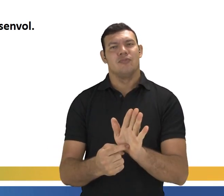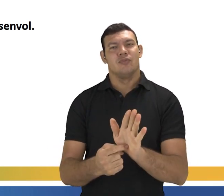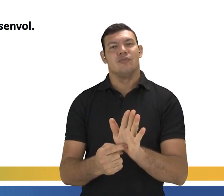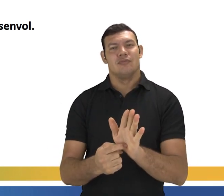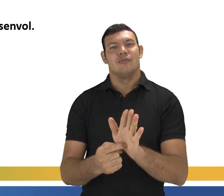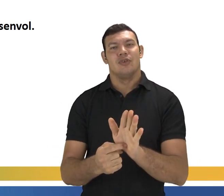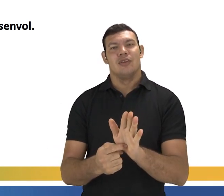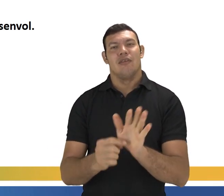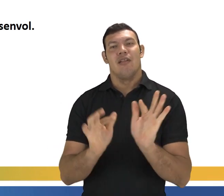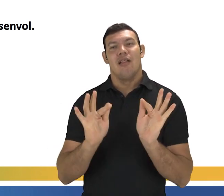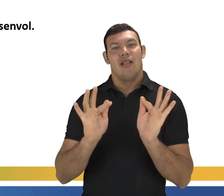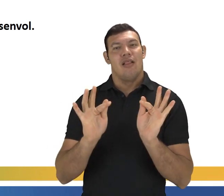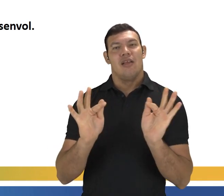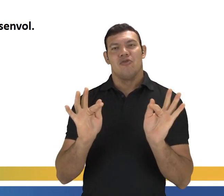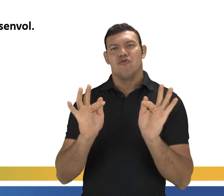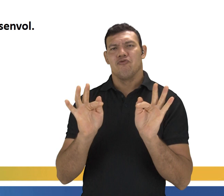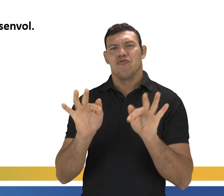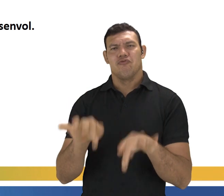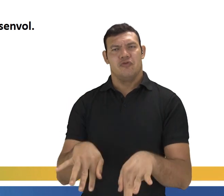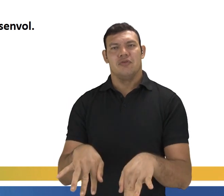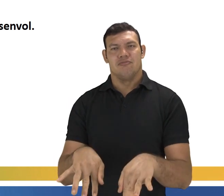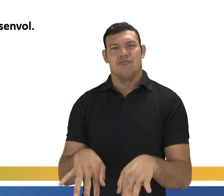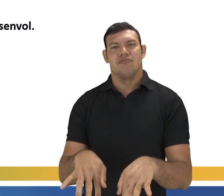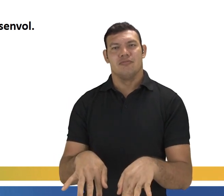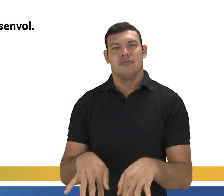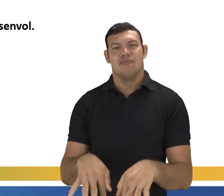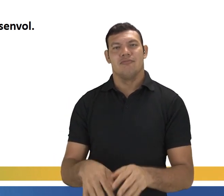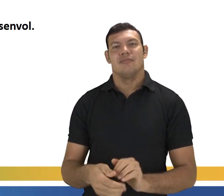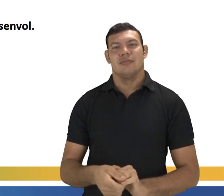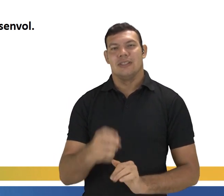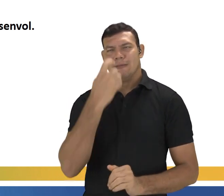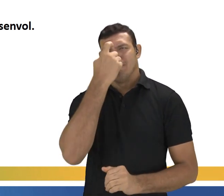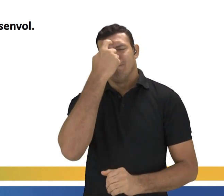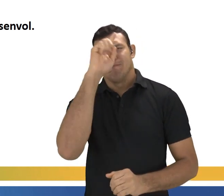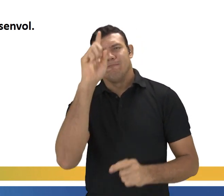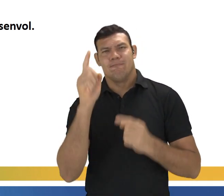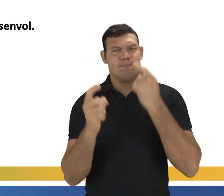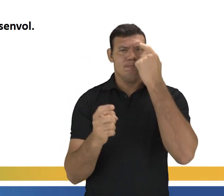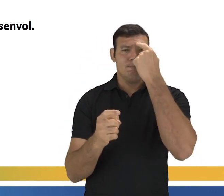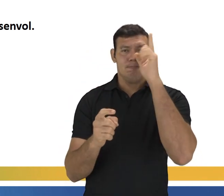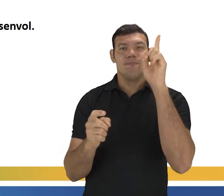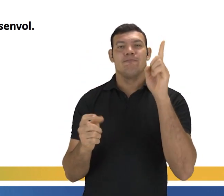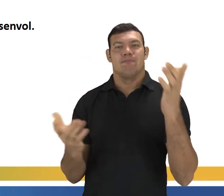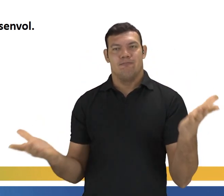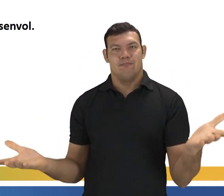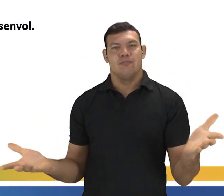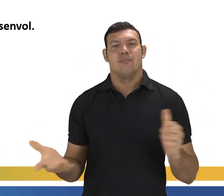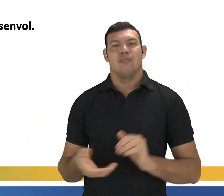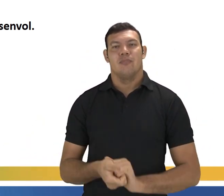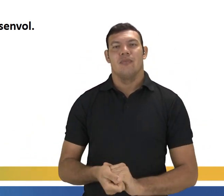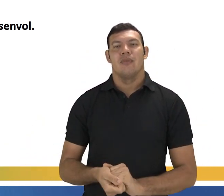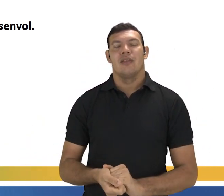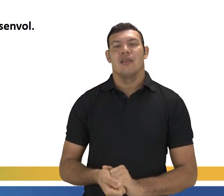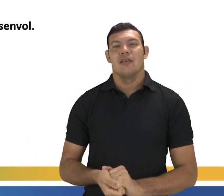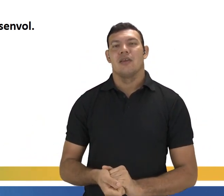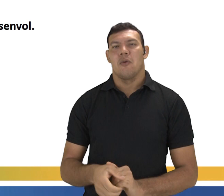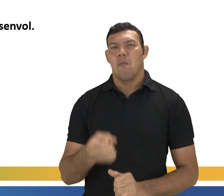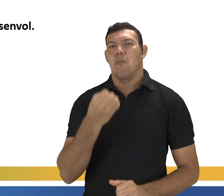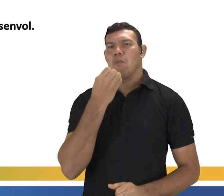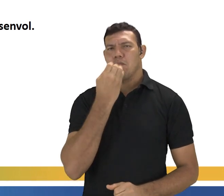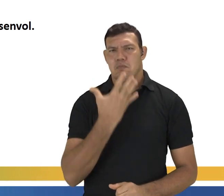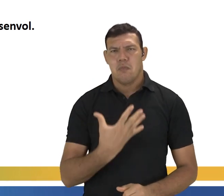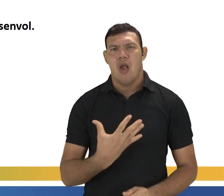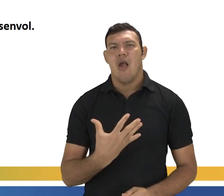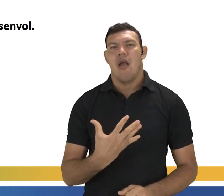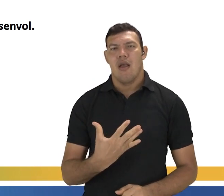ideia, o fechamento, como a gente diz, e assim o seu parágrafo de desenvolvimento ficará completo, com todos os itens